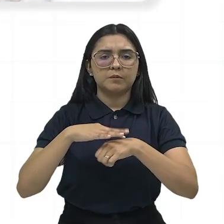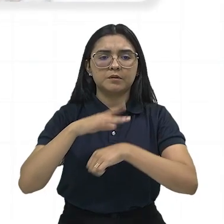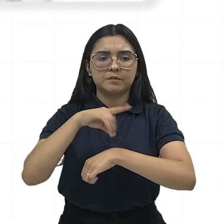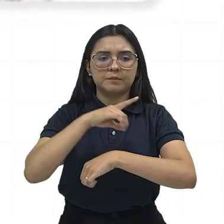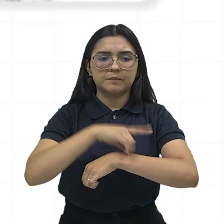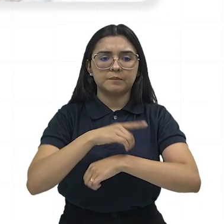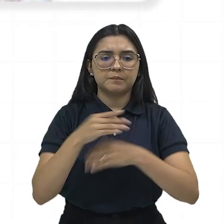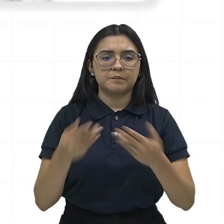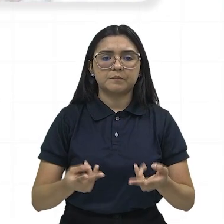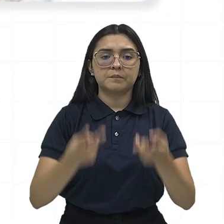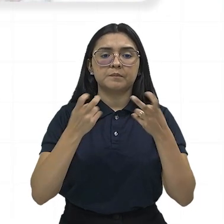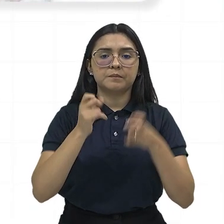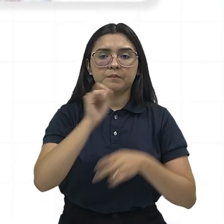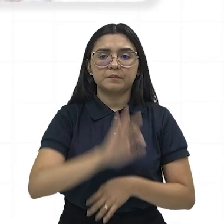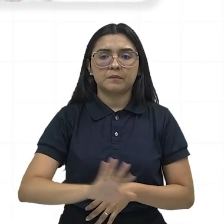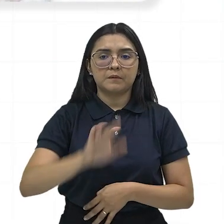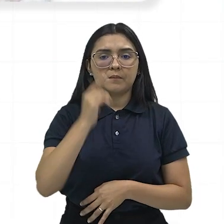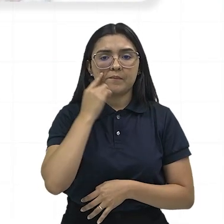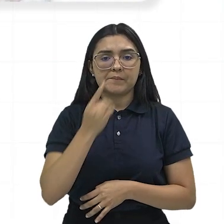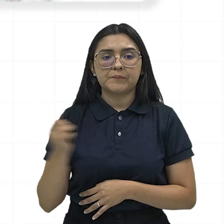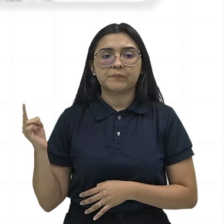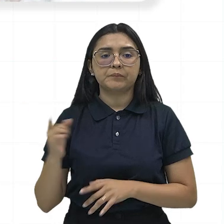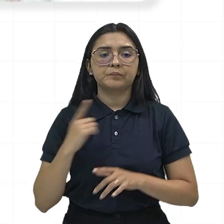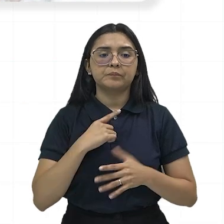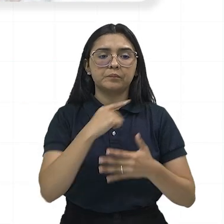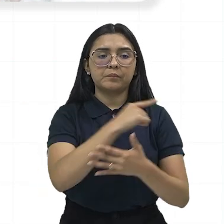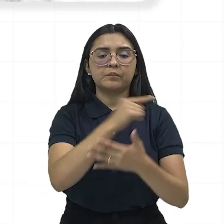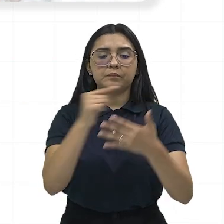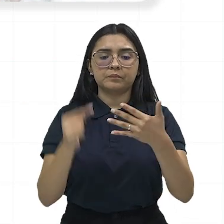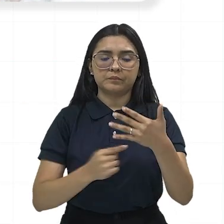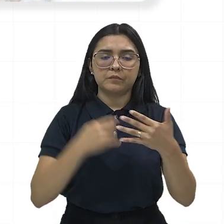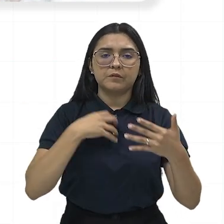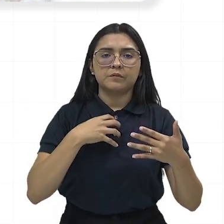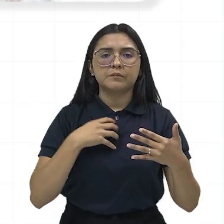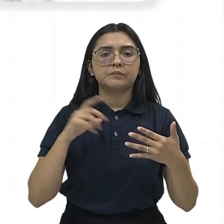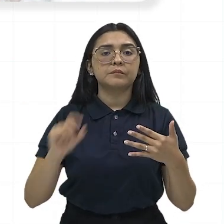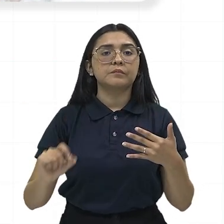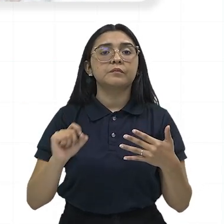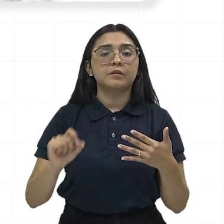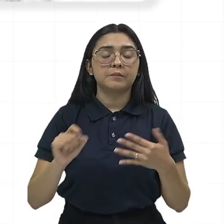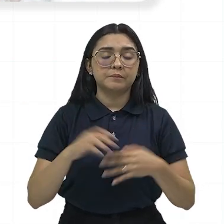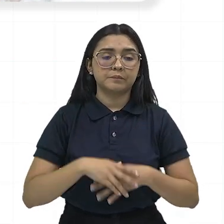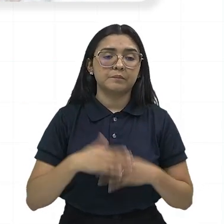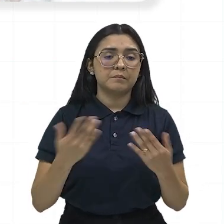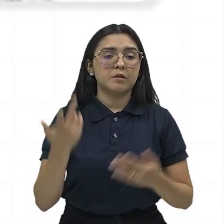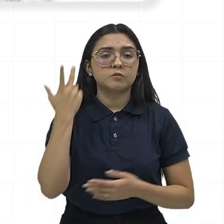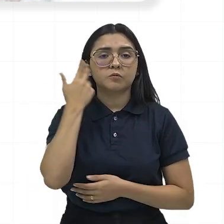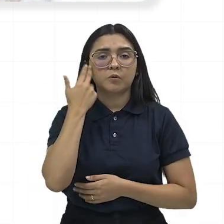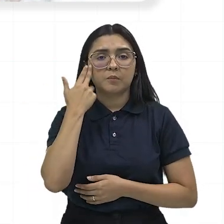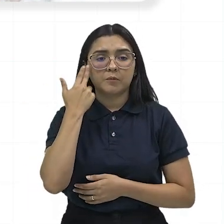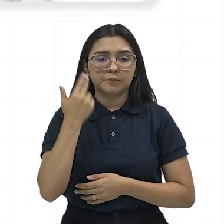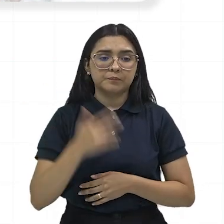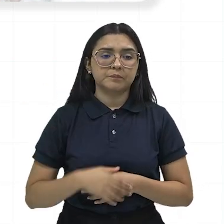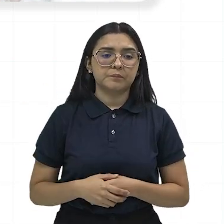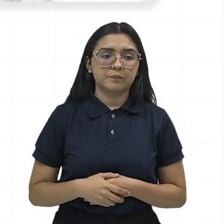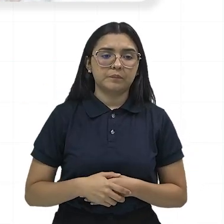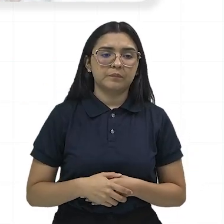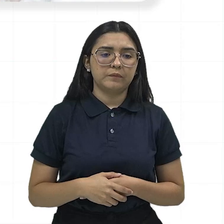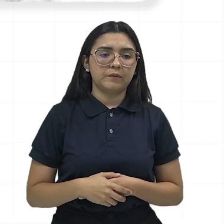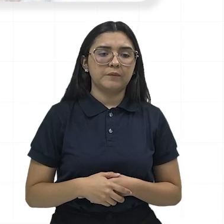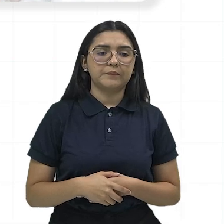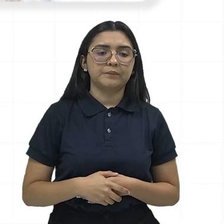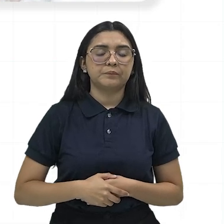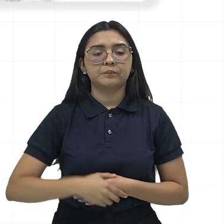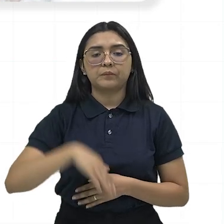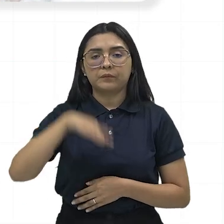aí na nossa imagem, né, que dentre os sintomas dessa doença, o mais comum, né, ou os mais comuns,